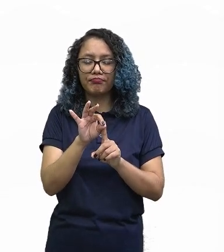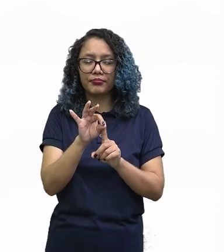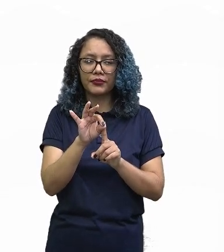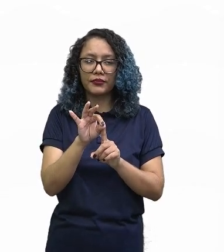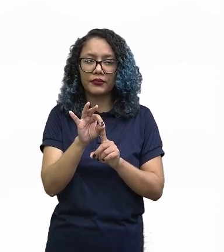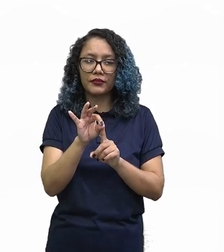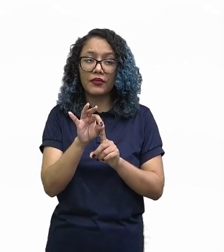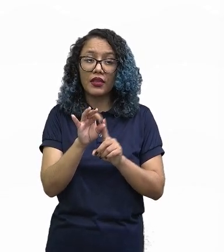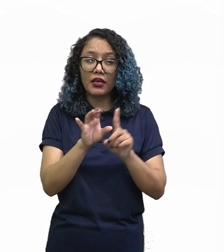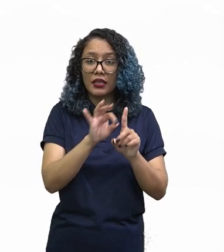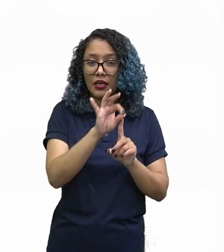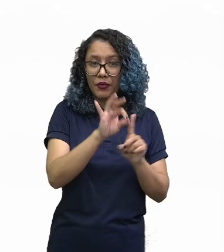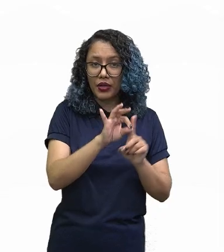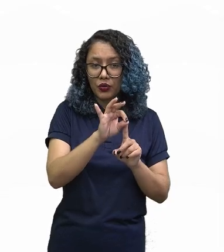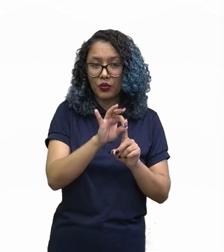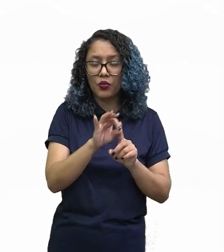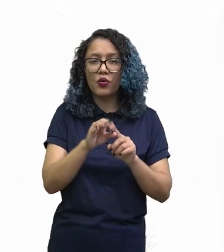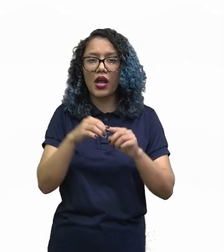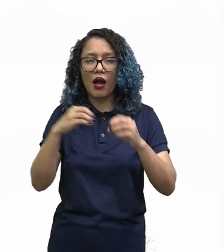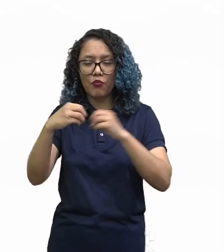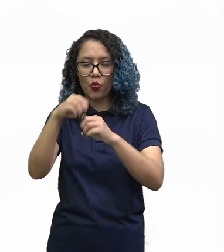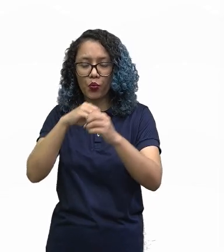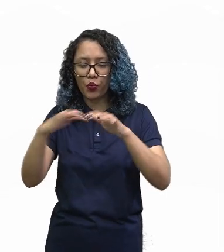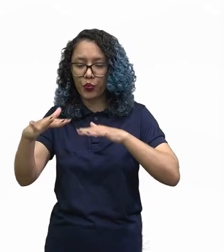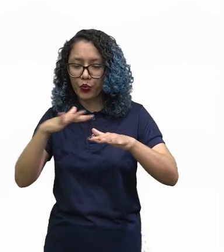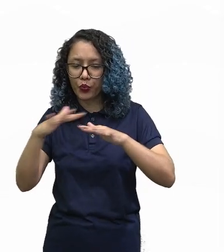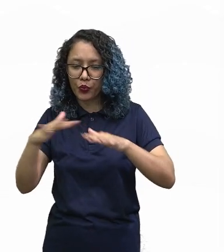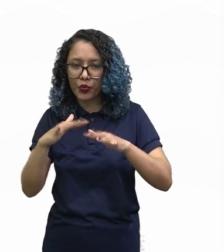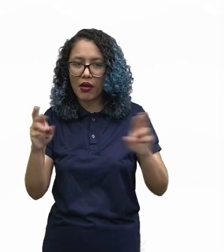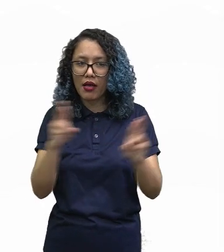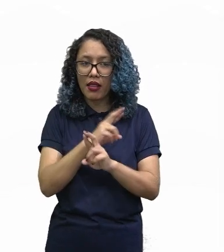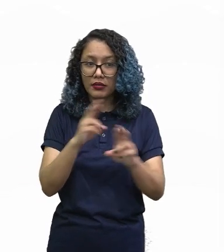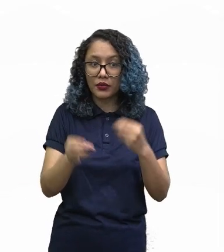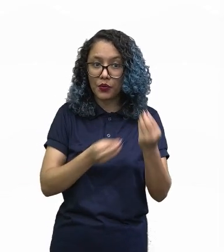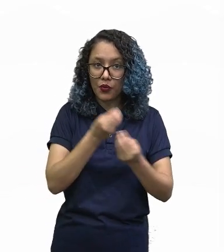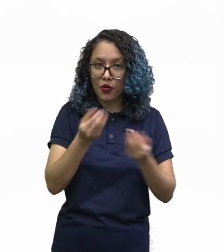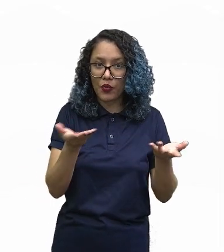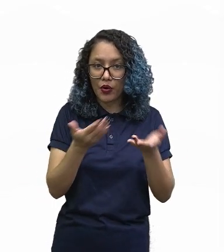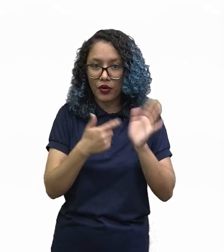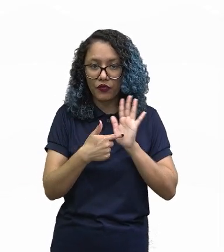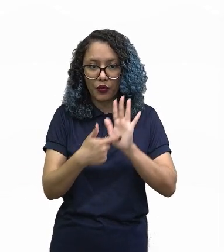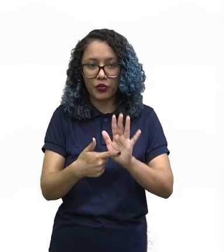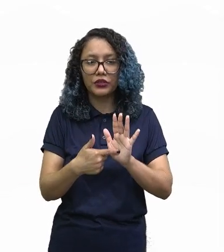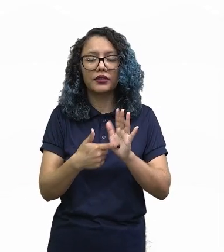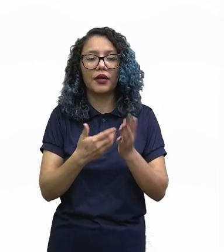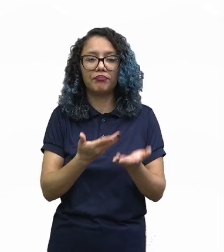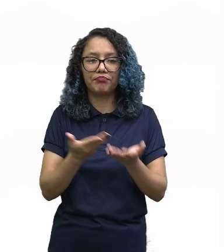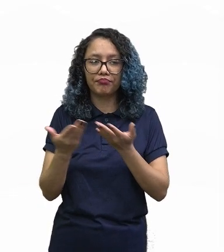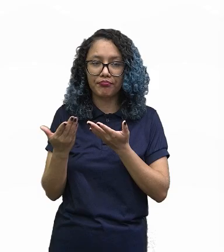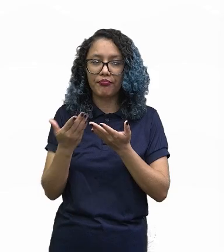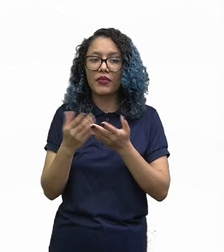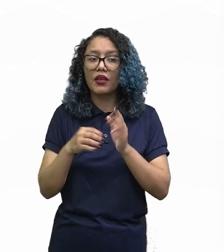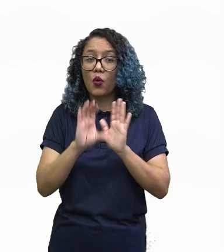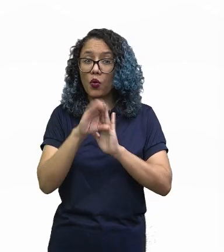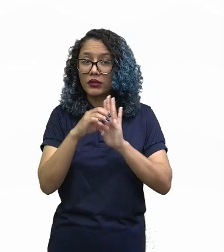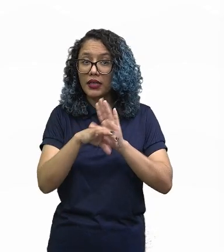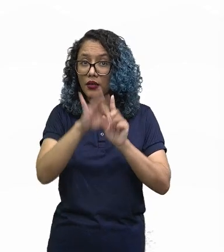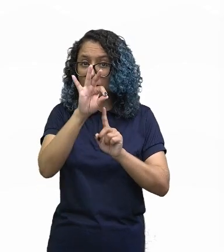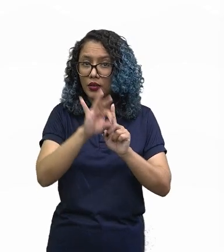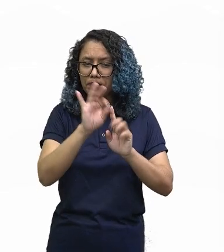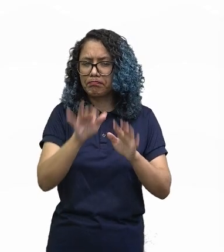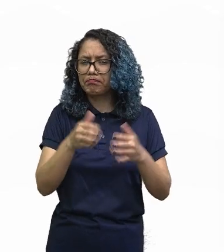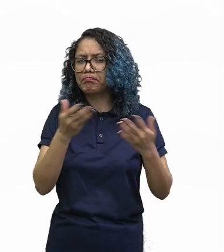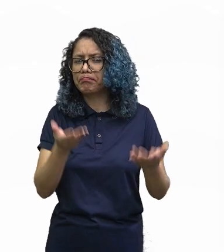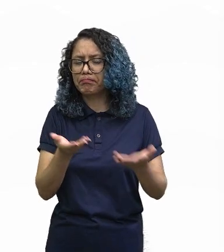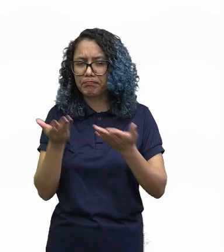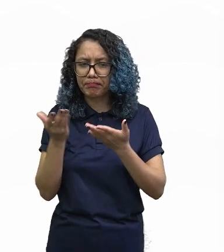aí com o grau de agitação das moléculas. Vamos lá definir o que é a temperatura? Olha